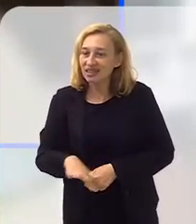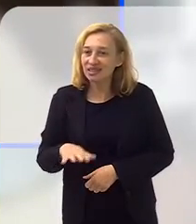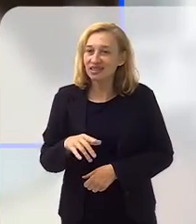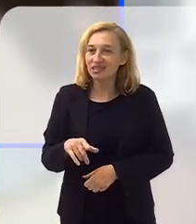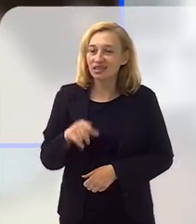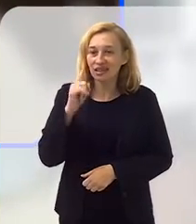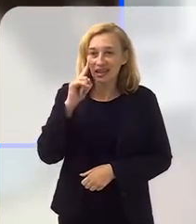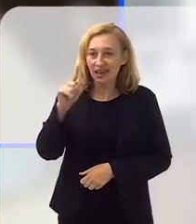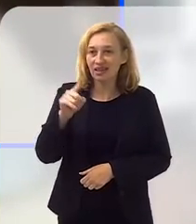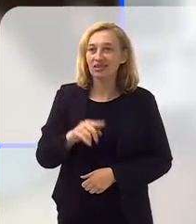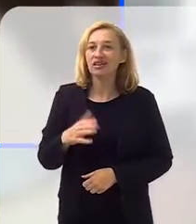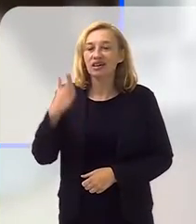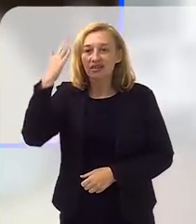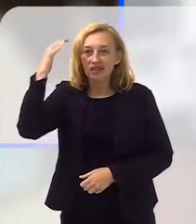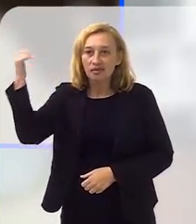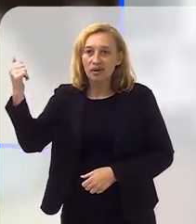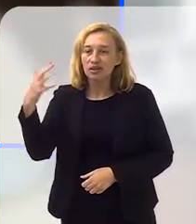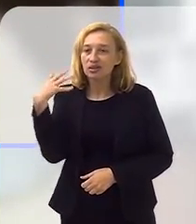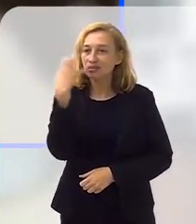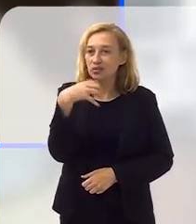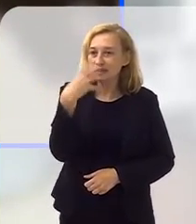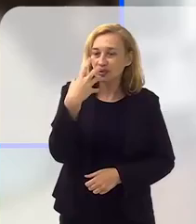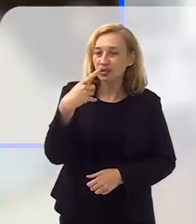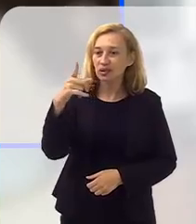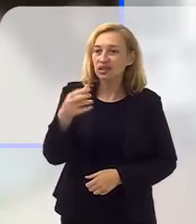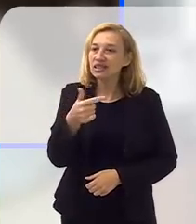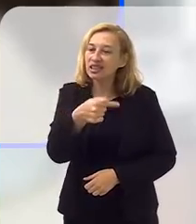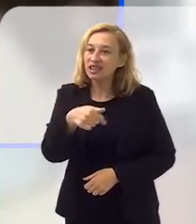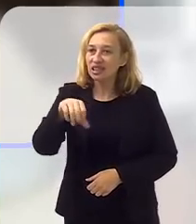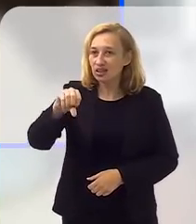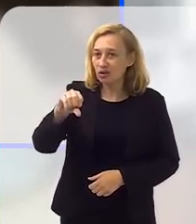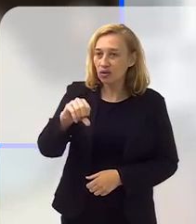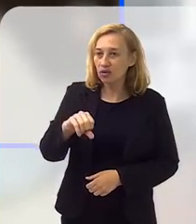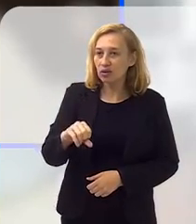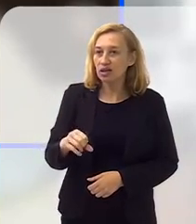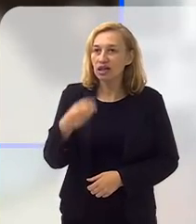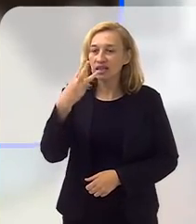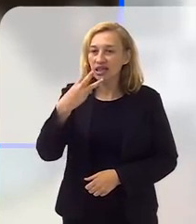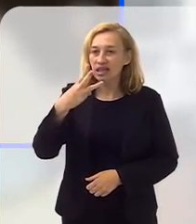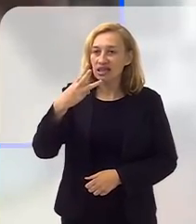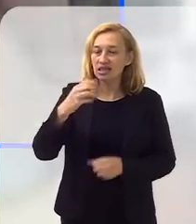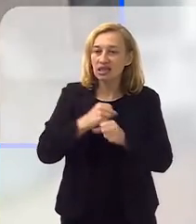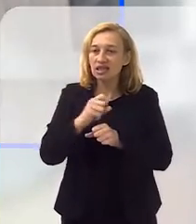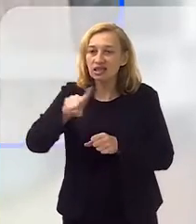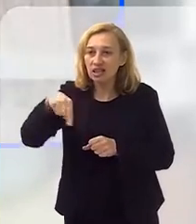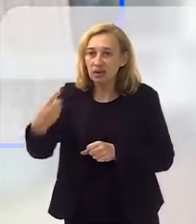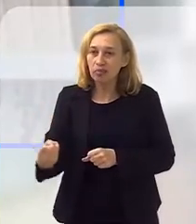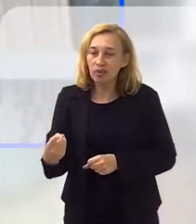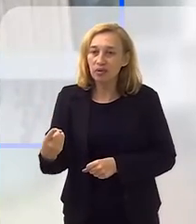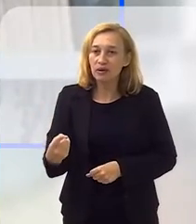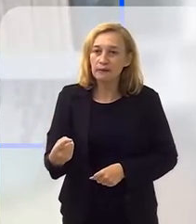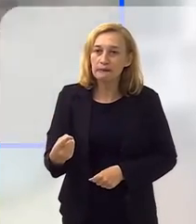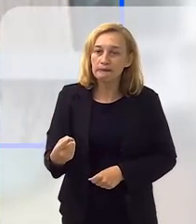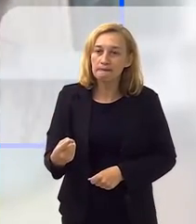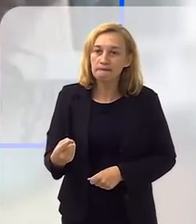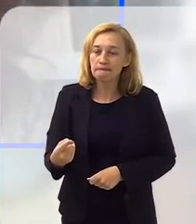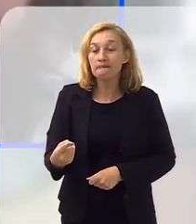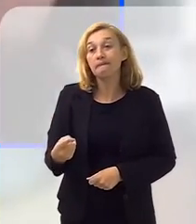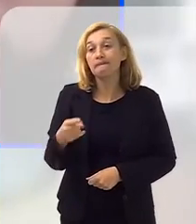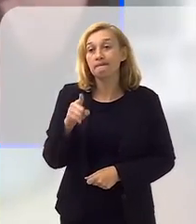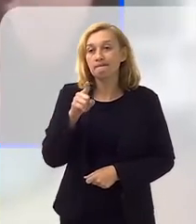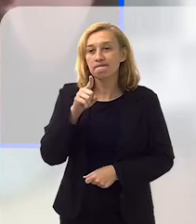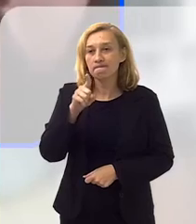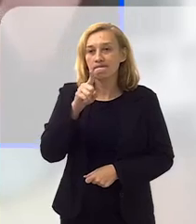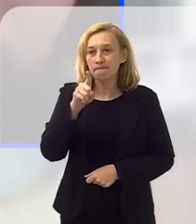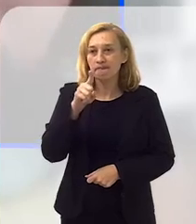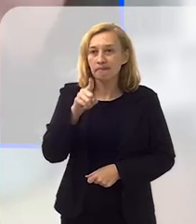aí tem um pupurri aqui com esses grandes sucessos. Aí tem esse álbum aqui de 79, e 3 anos depois, Natália, você